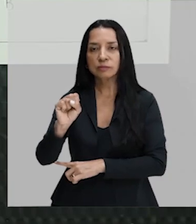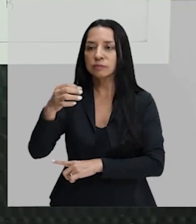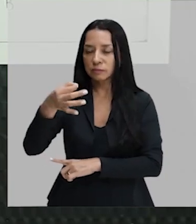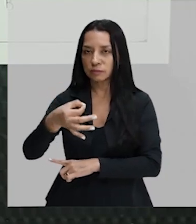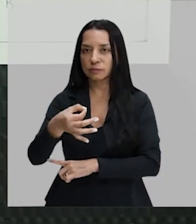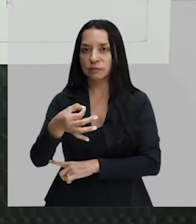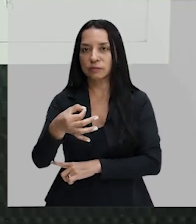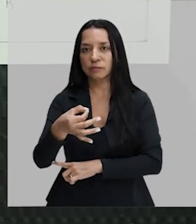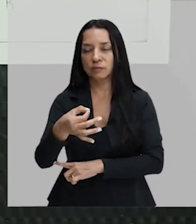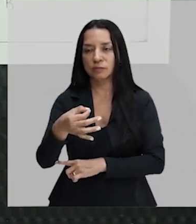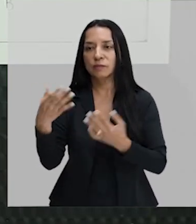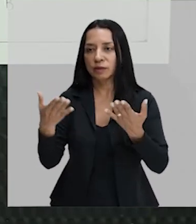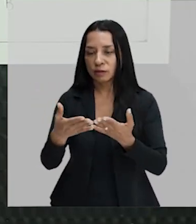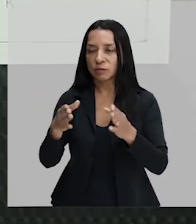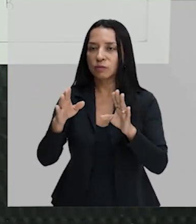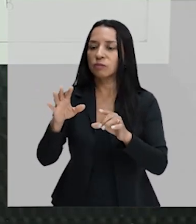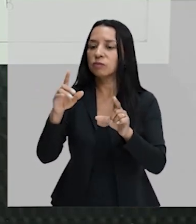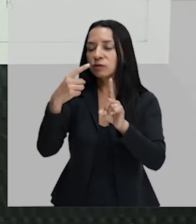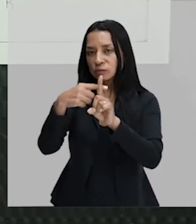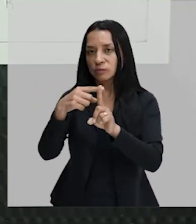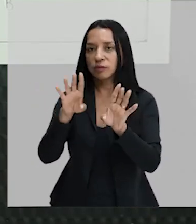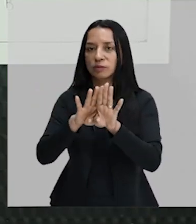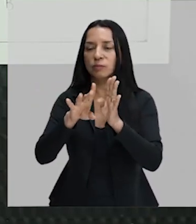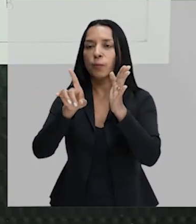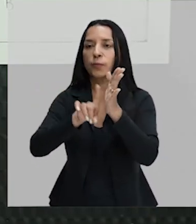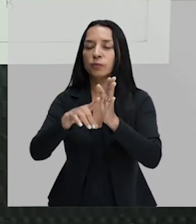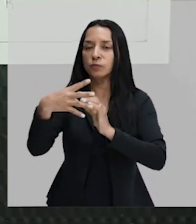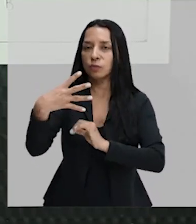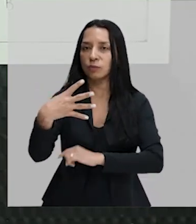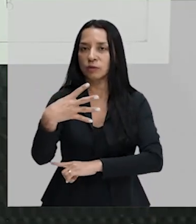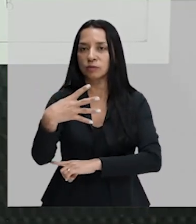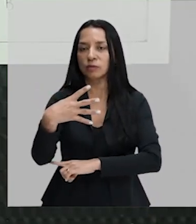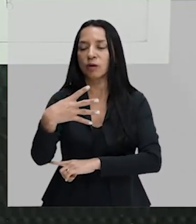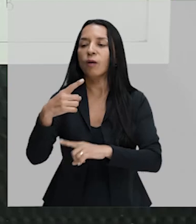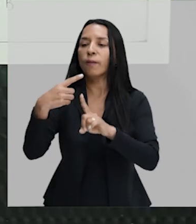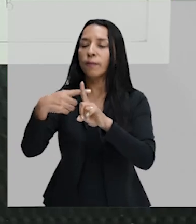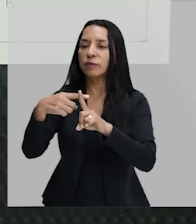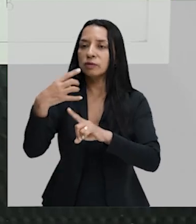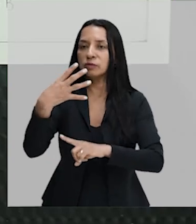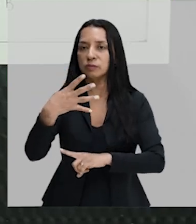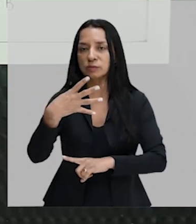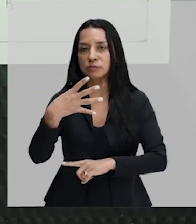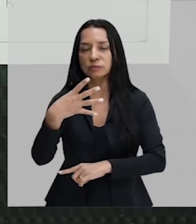certo? E vou somar o menos 4 com mais 4,